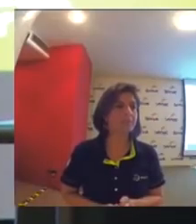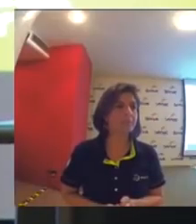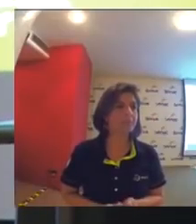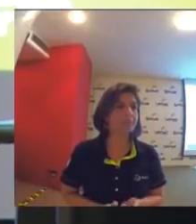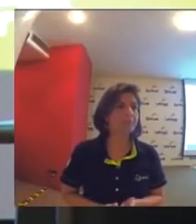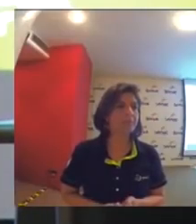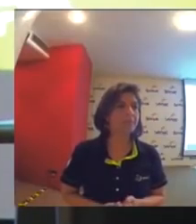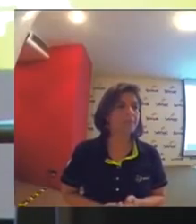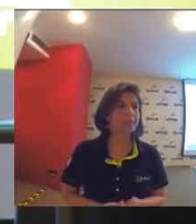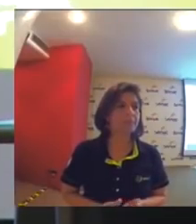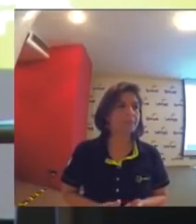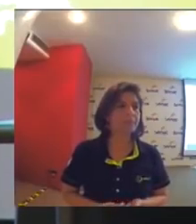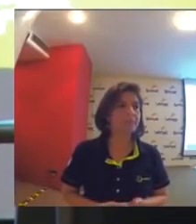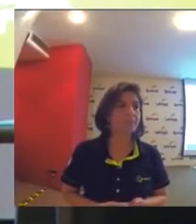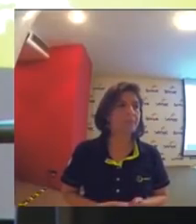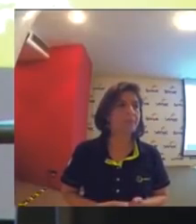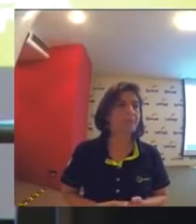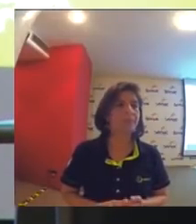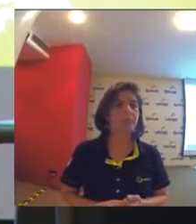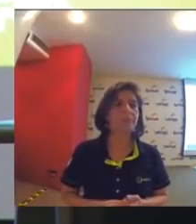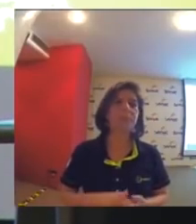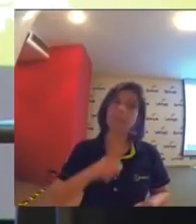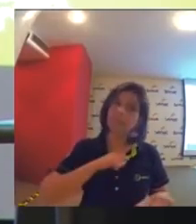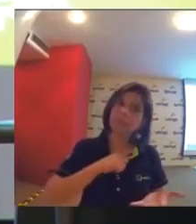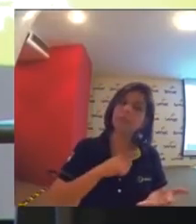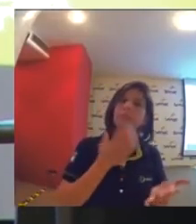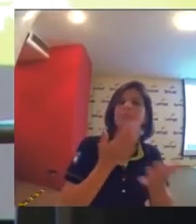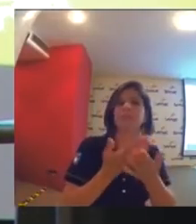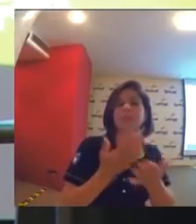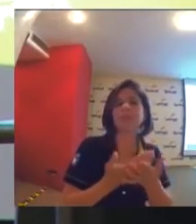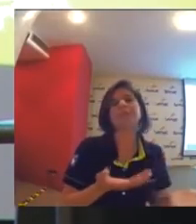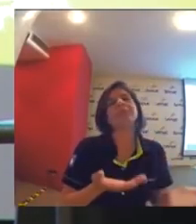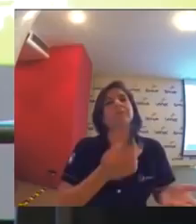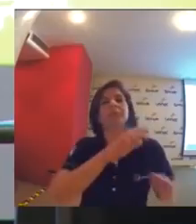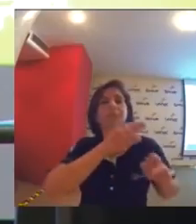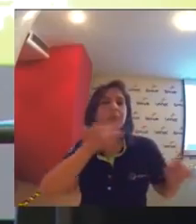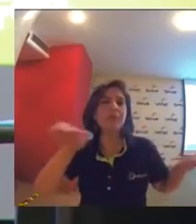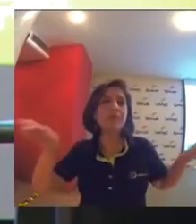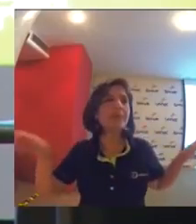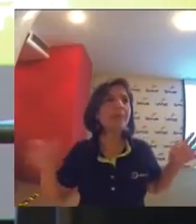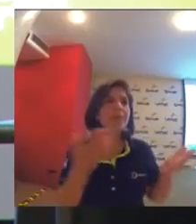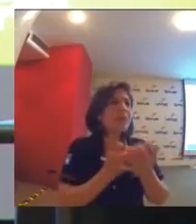Reis. É a Escola da Serra. É a Anísio Teixeira. É a